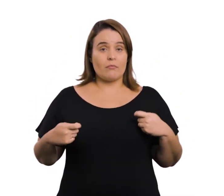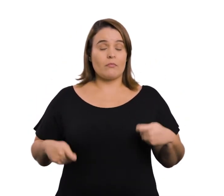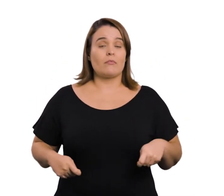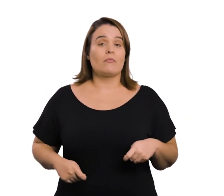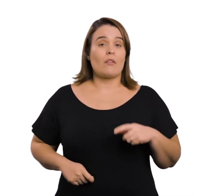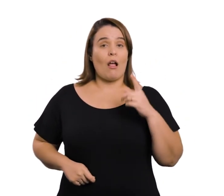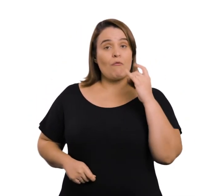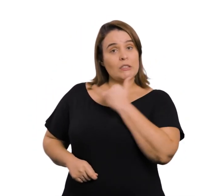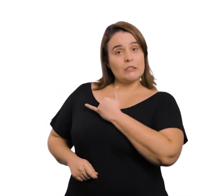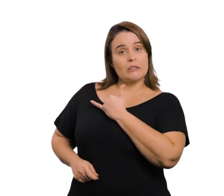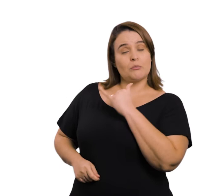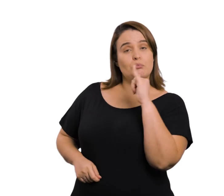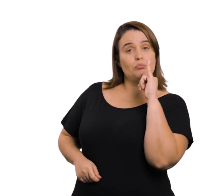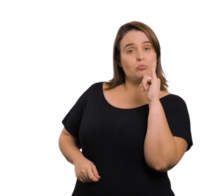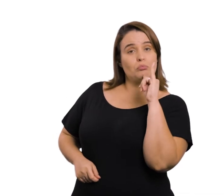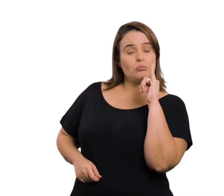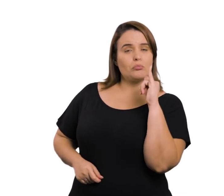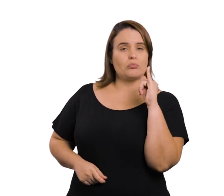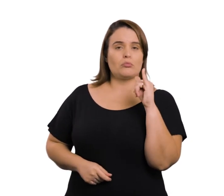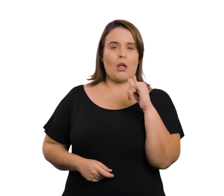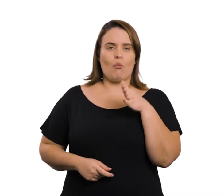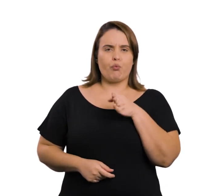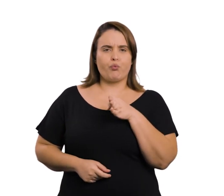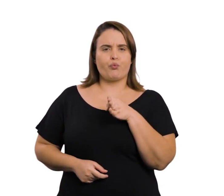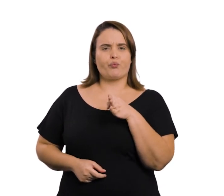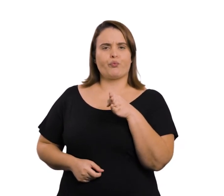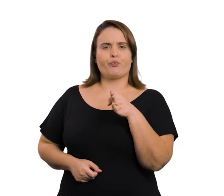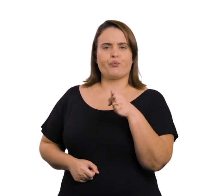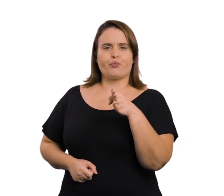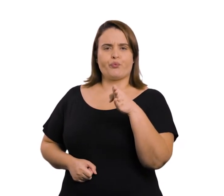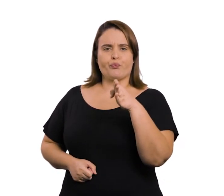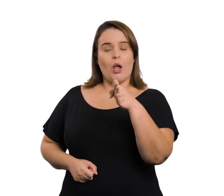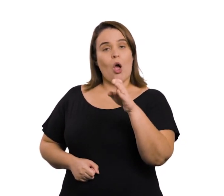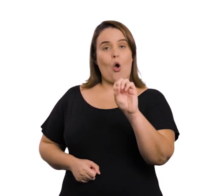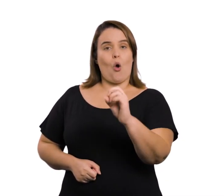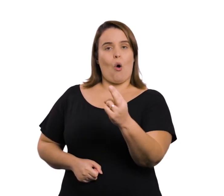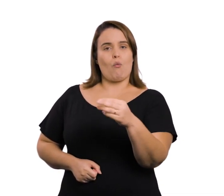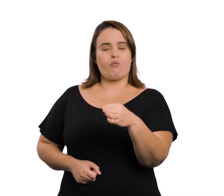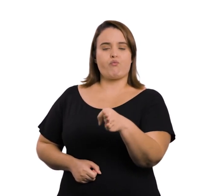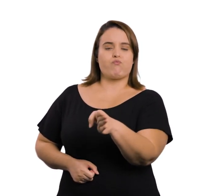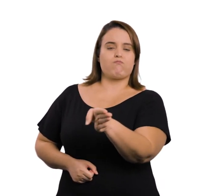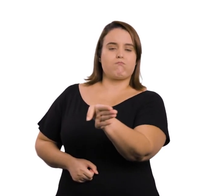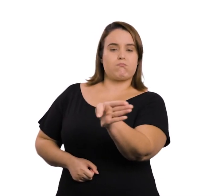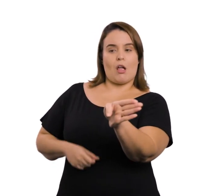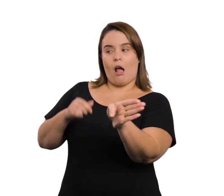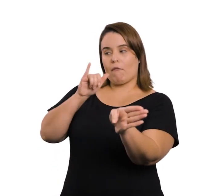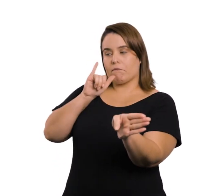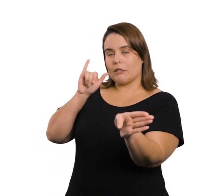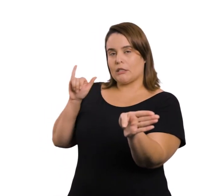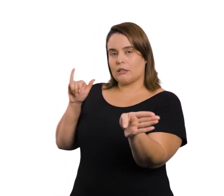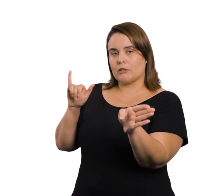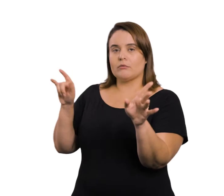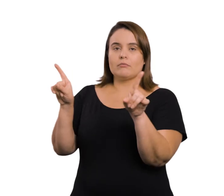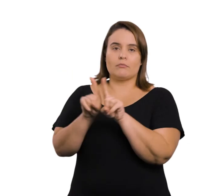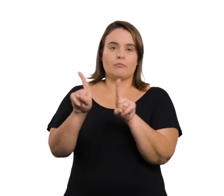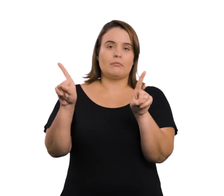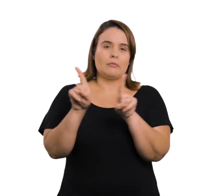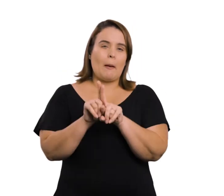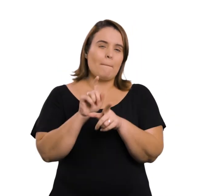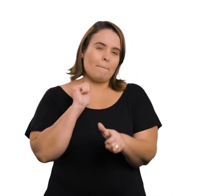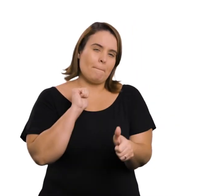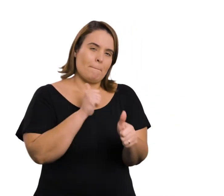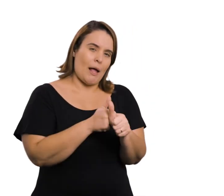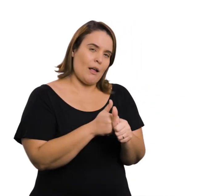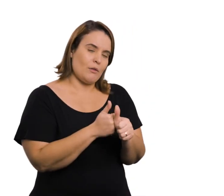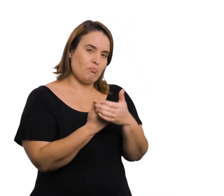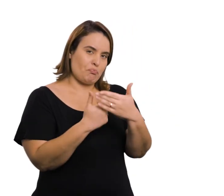e provas. Ele deve dar comandos precisos quando, por exemplo, se inicia uma reta na pista ou uma curva se